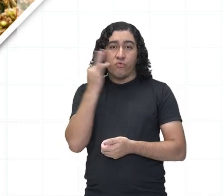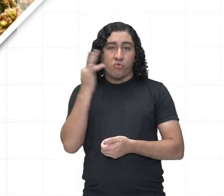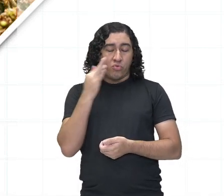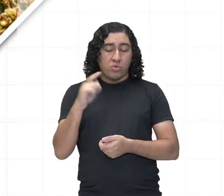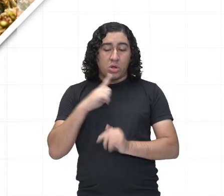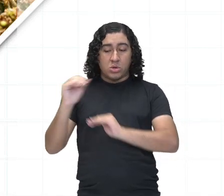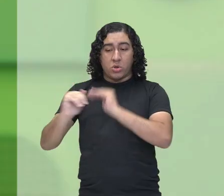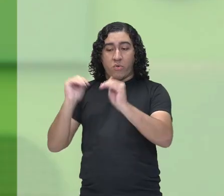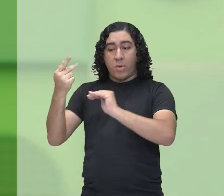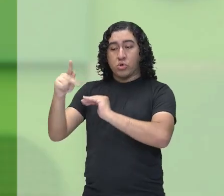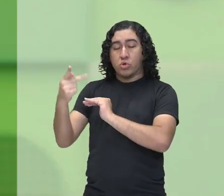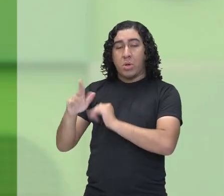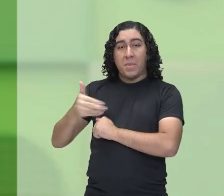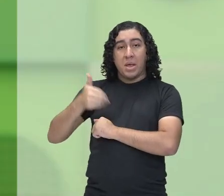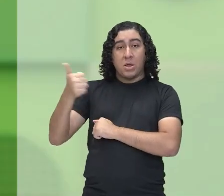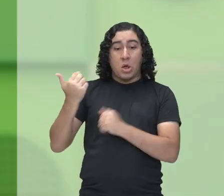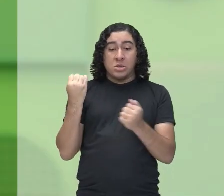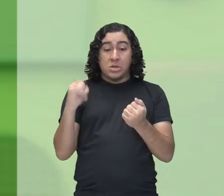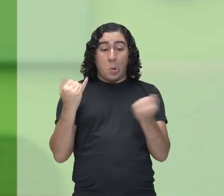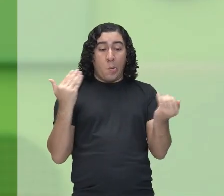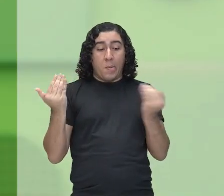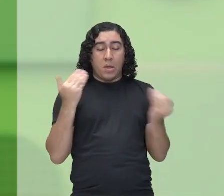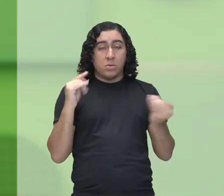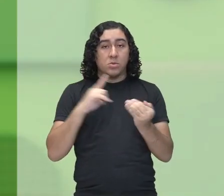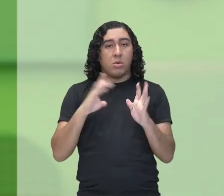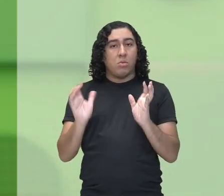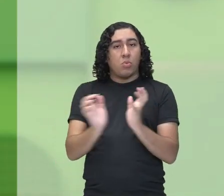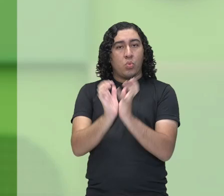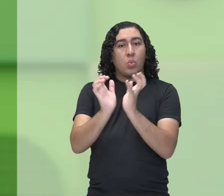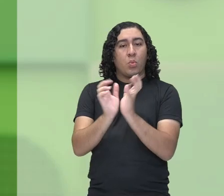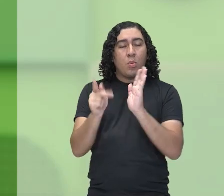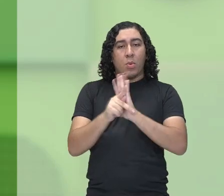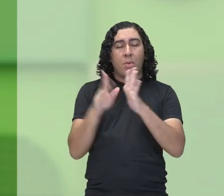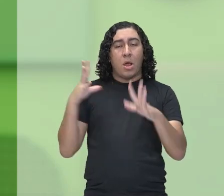frutos. Então, nós temos aí um conjunto,